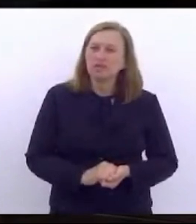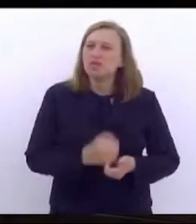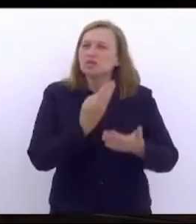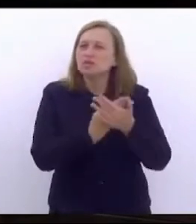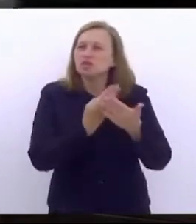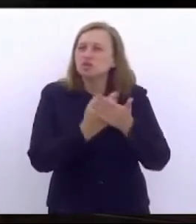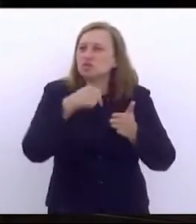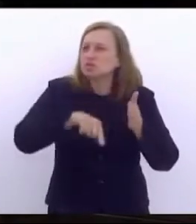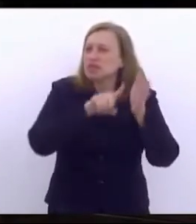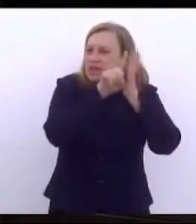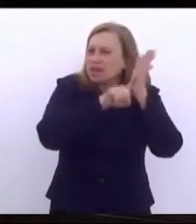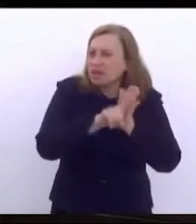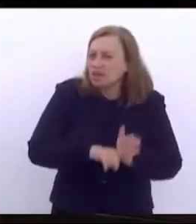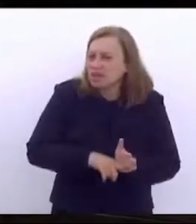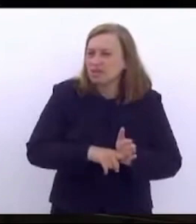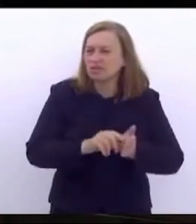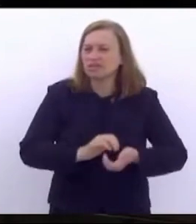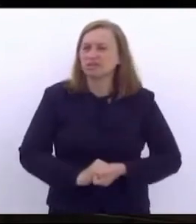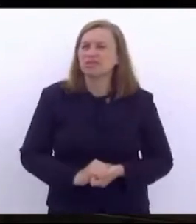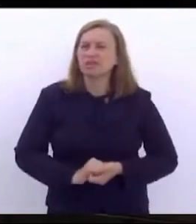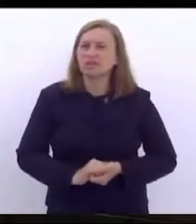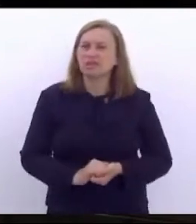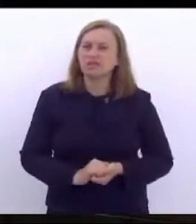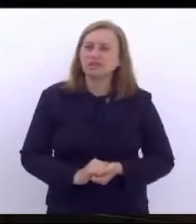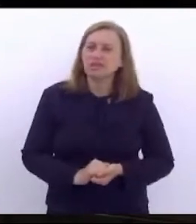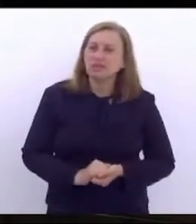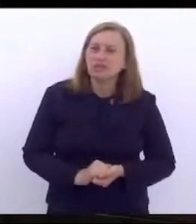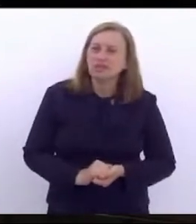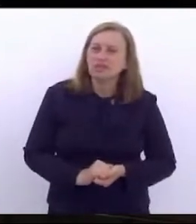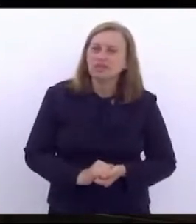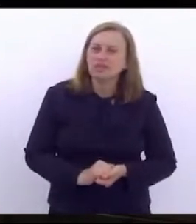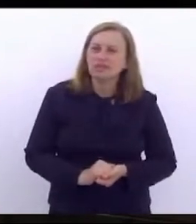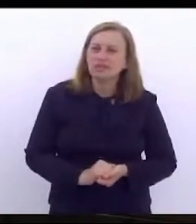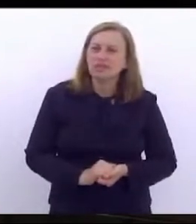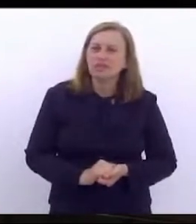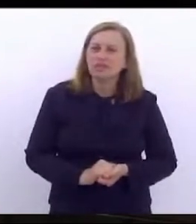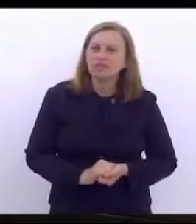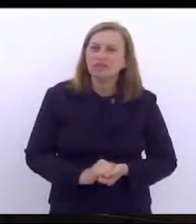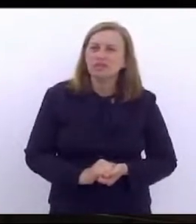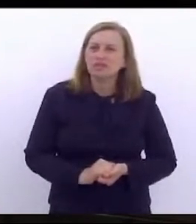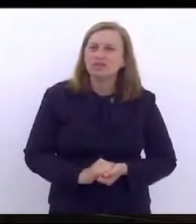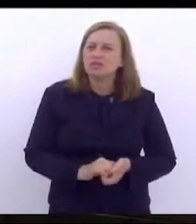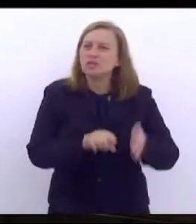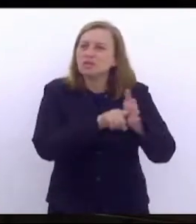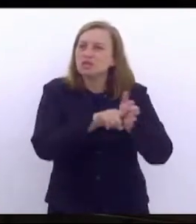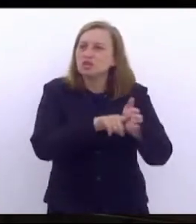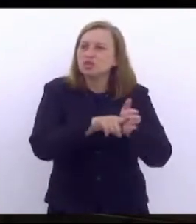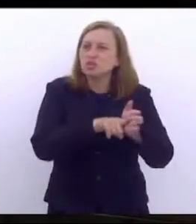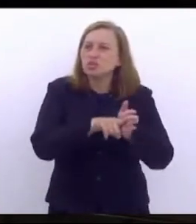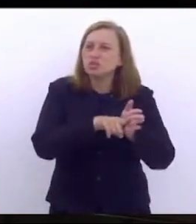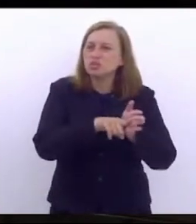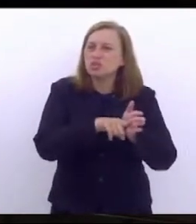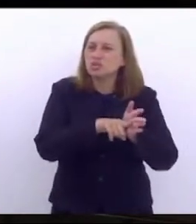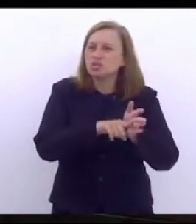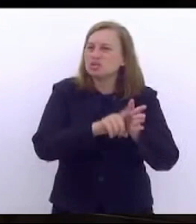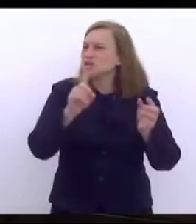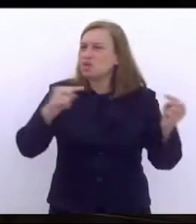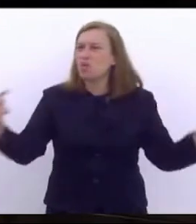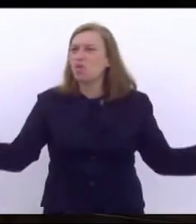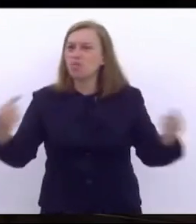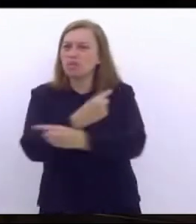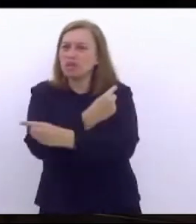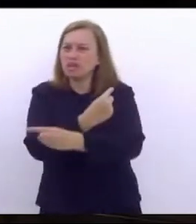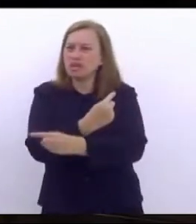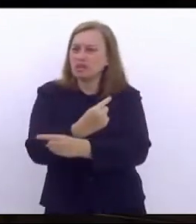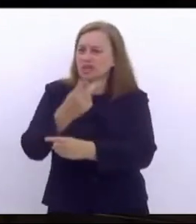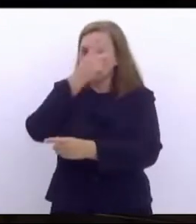estudos aqui têm uma discrepância de 40%, você já vai entender que os estudos são contraditórios entre si, entre os pesquisadores